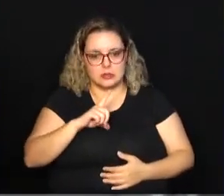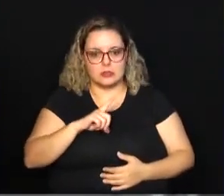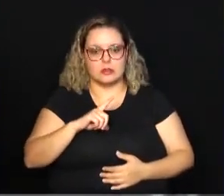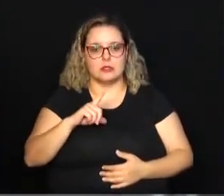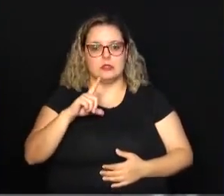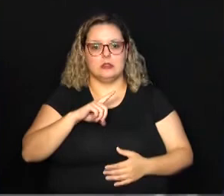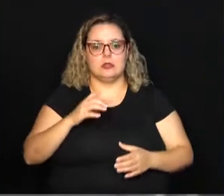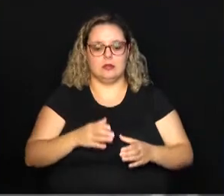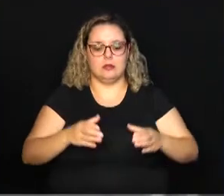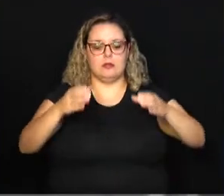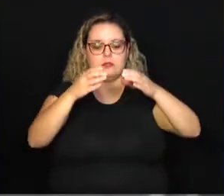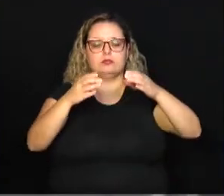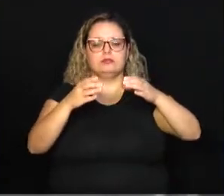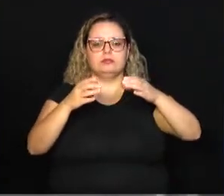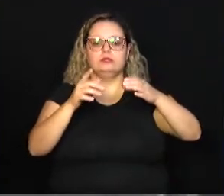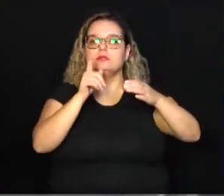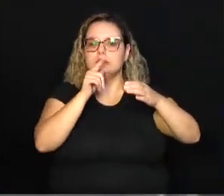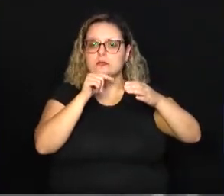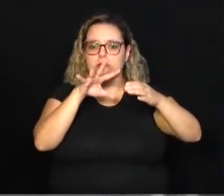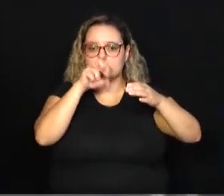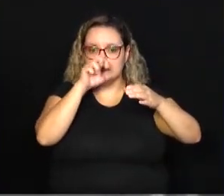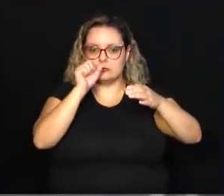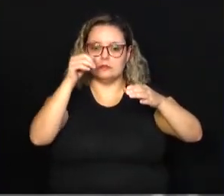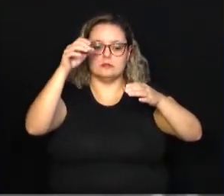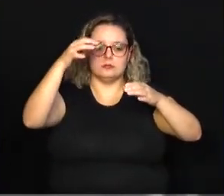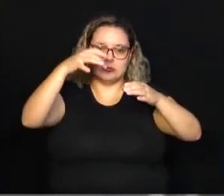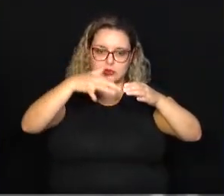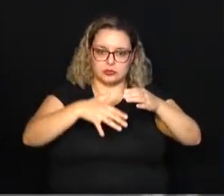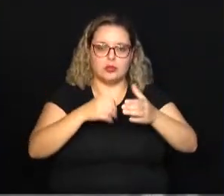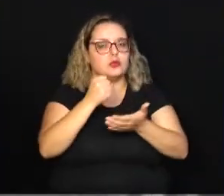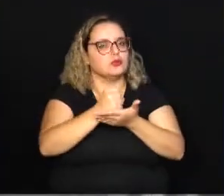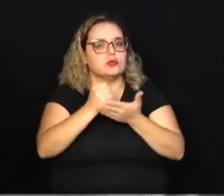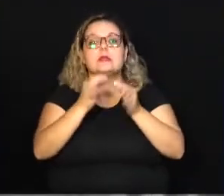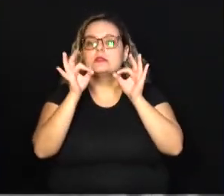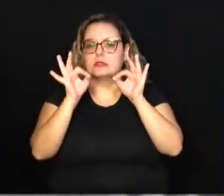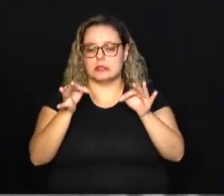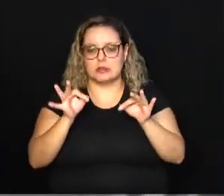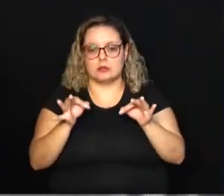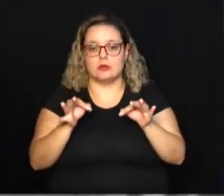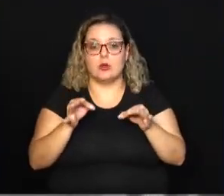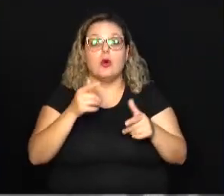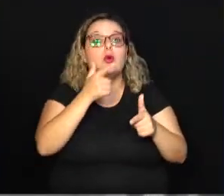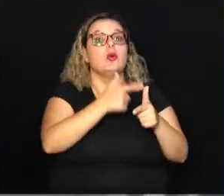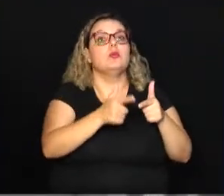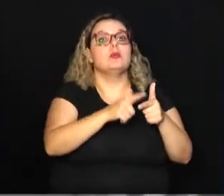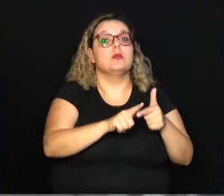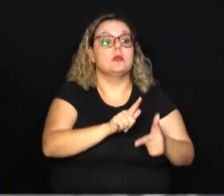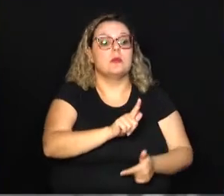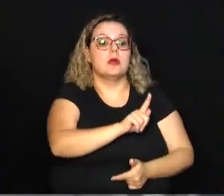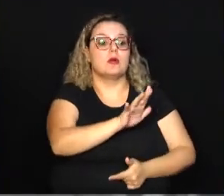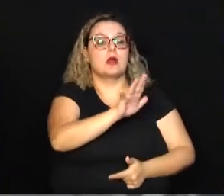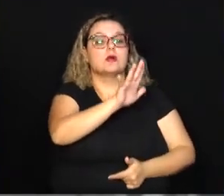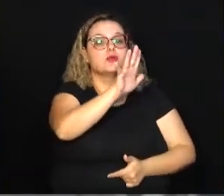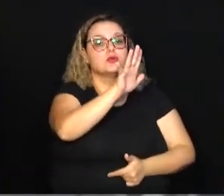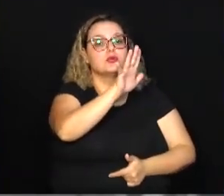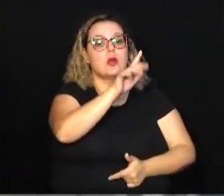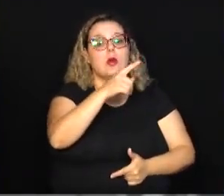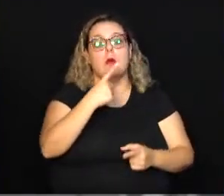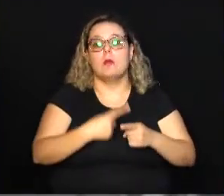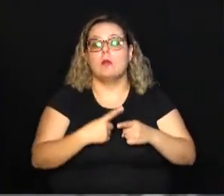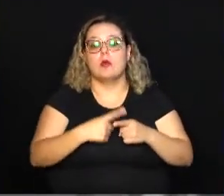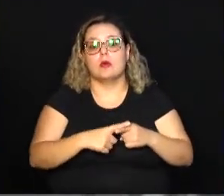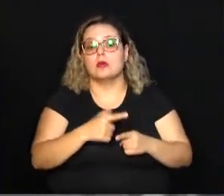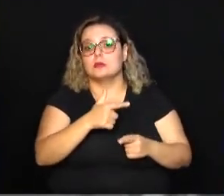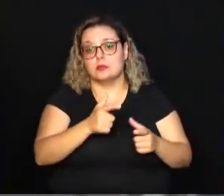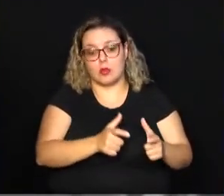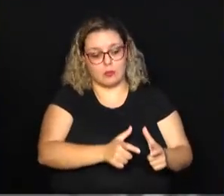sendo recarregados, os contratos estão sendo mantidos sem problema. O problema é o gasoso. Por quê? Porque não tem mais